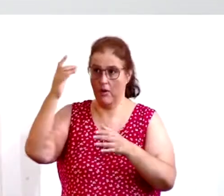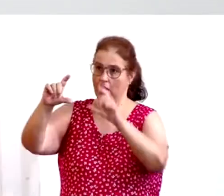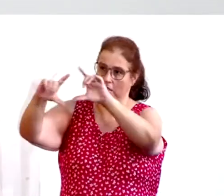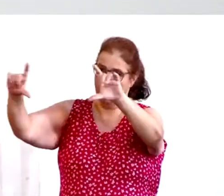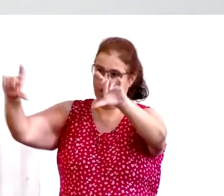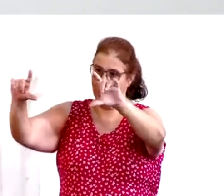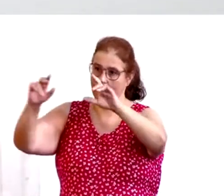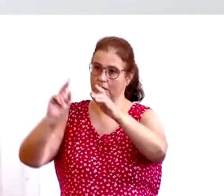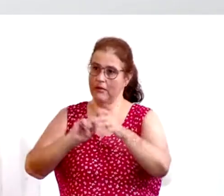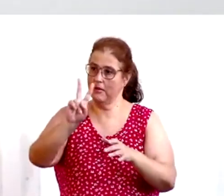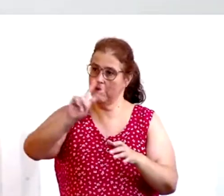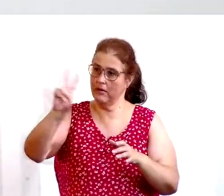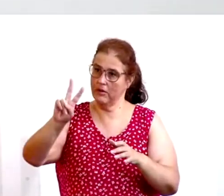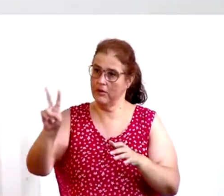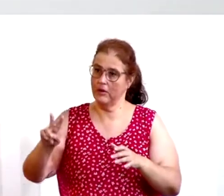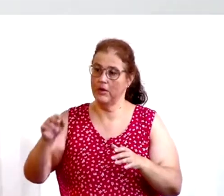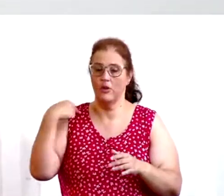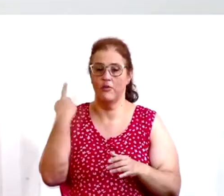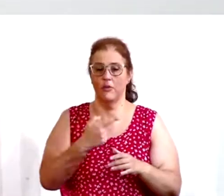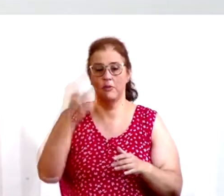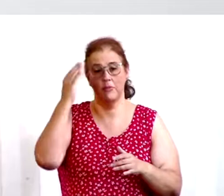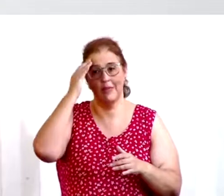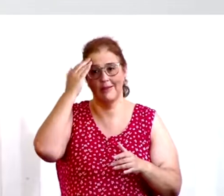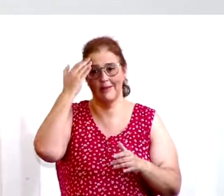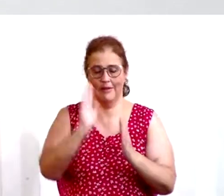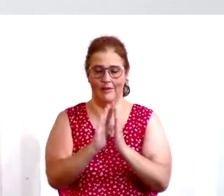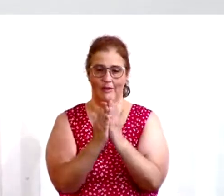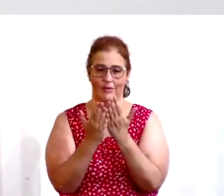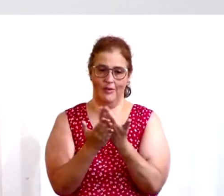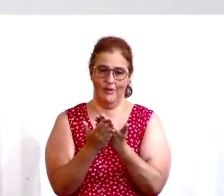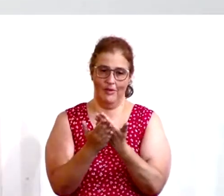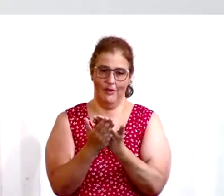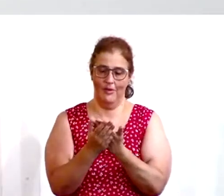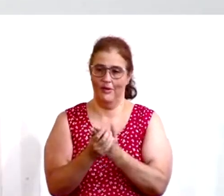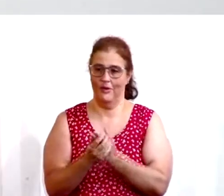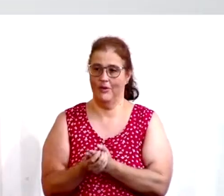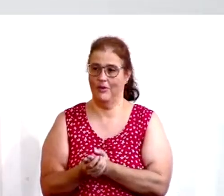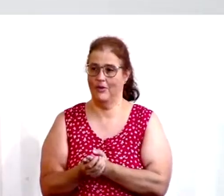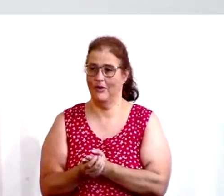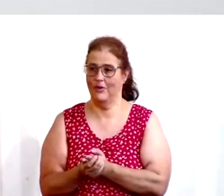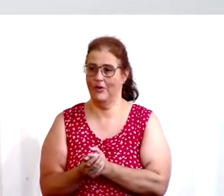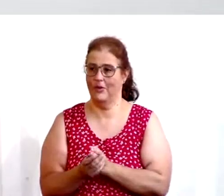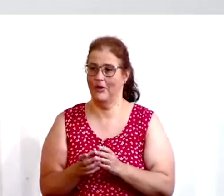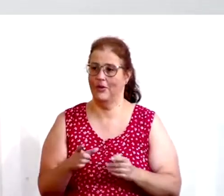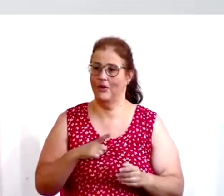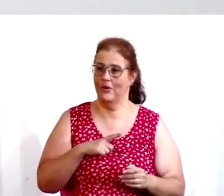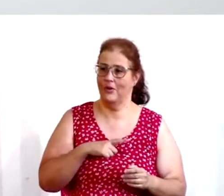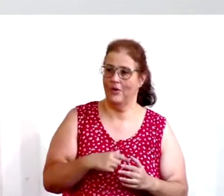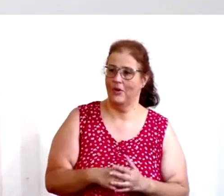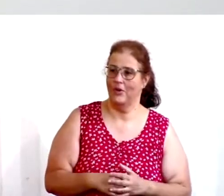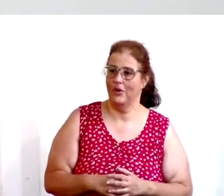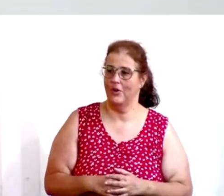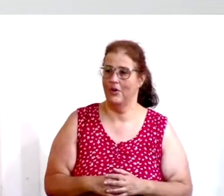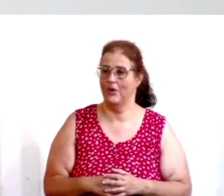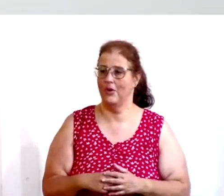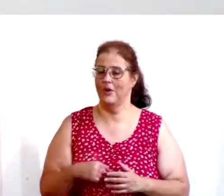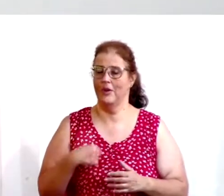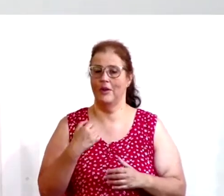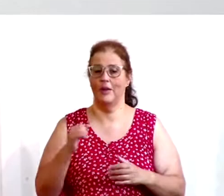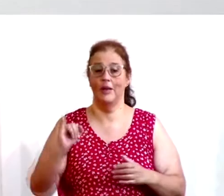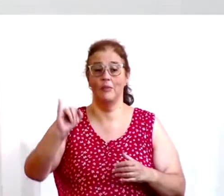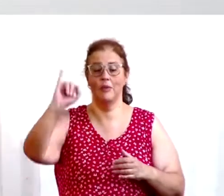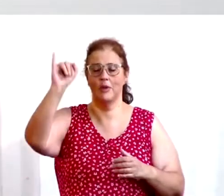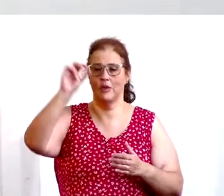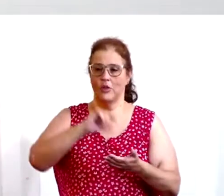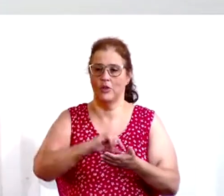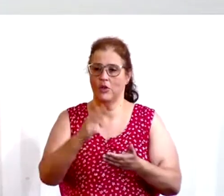nós formos pensando na palavra, os nossos irmãos poderem acompanhar o que está escrito no texto sagrado. A importância desses